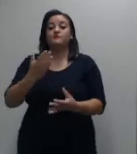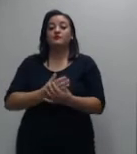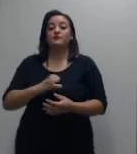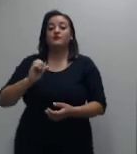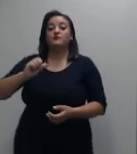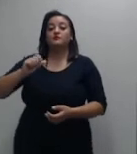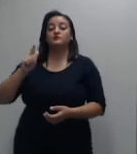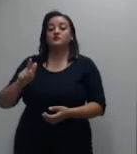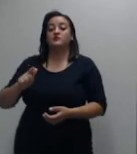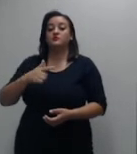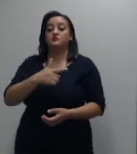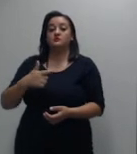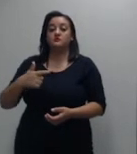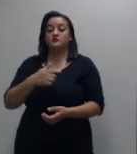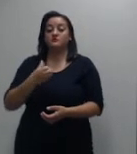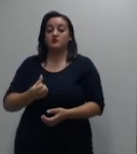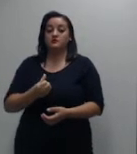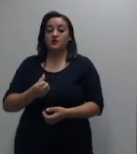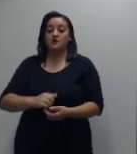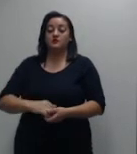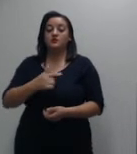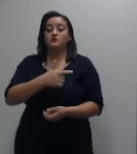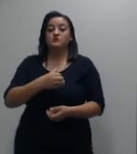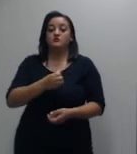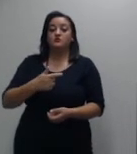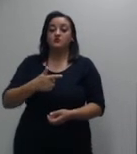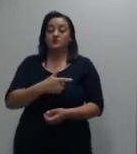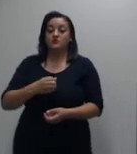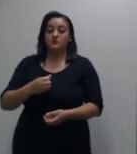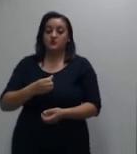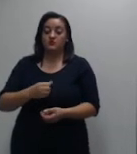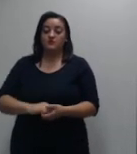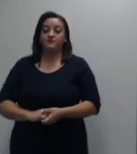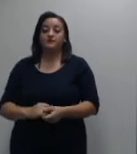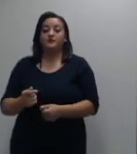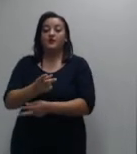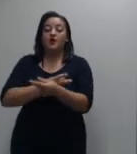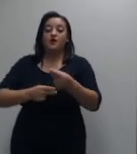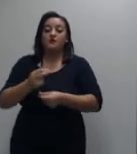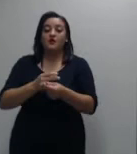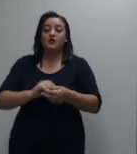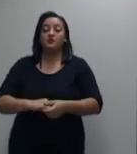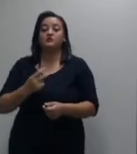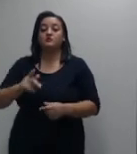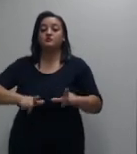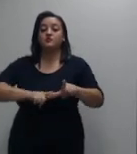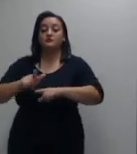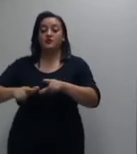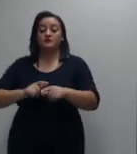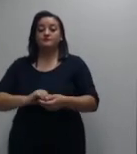226 de 2002 na qual se apurou o valor da sua participação já foi paga em